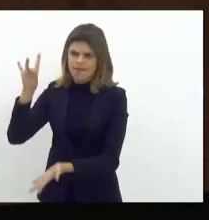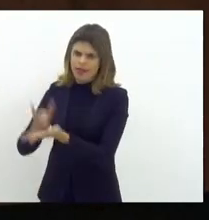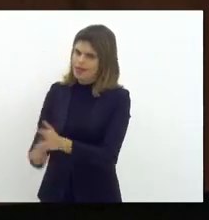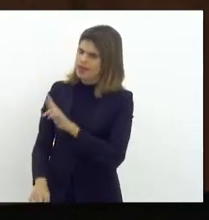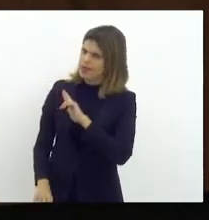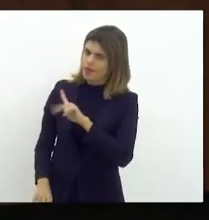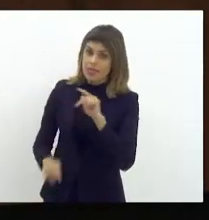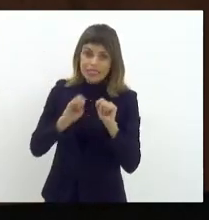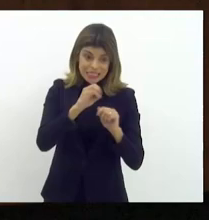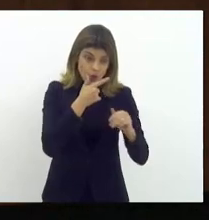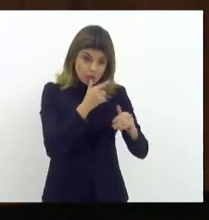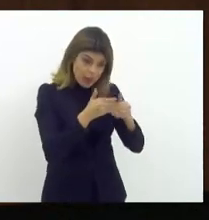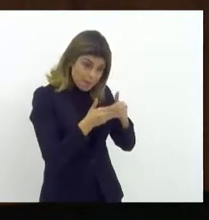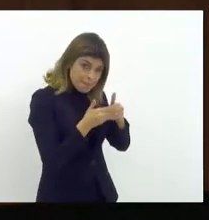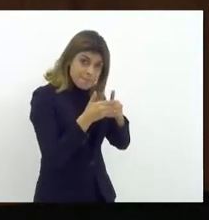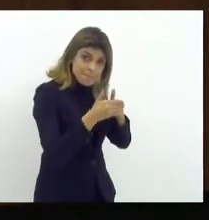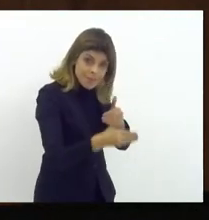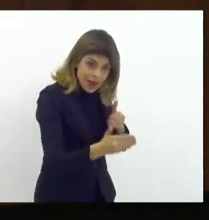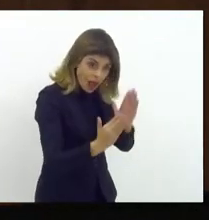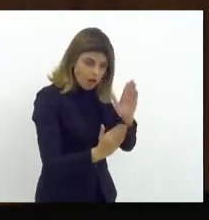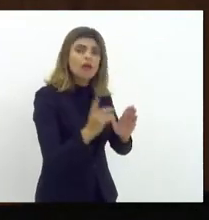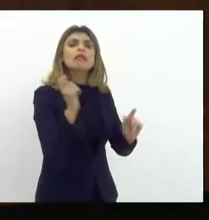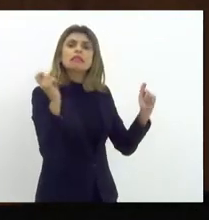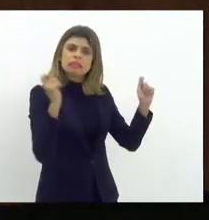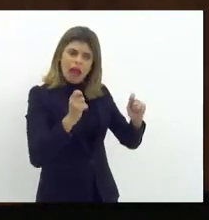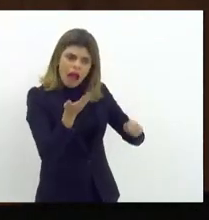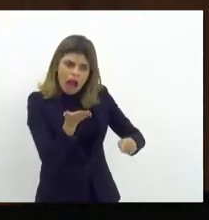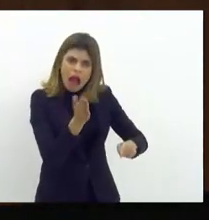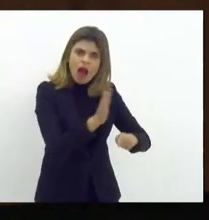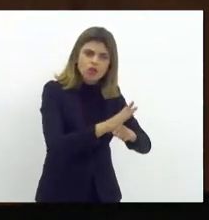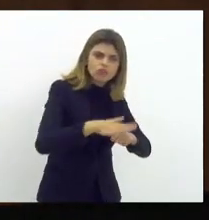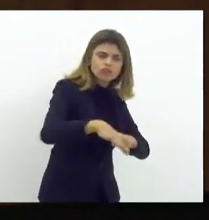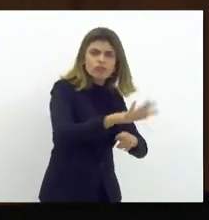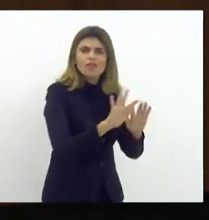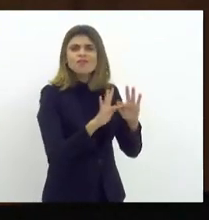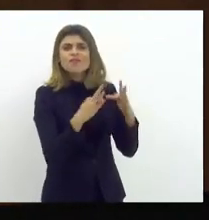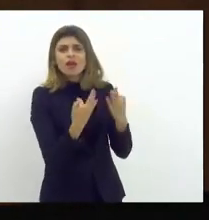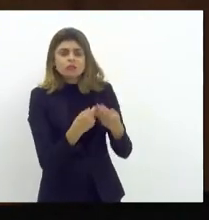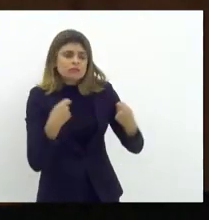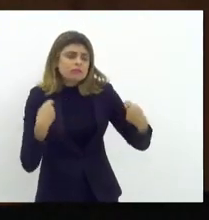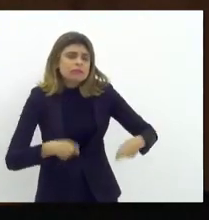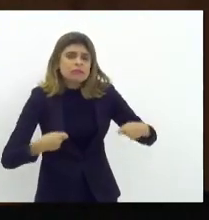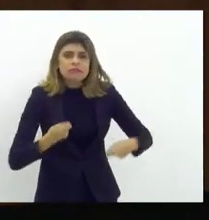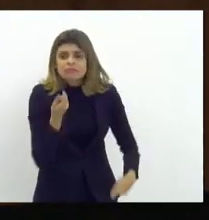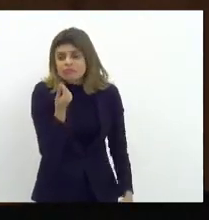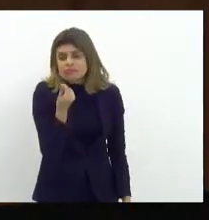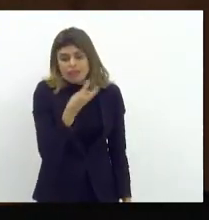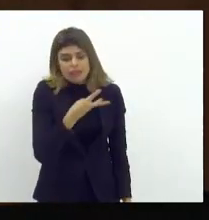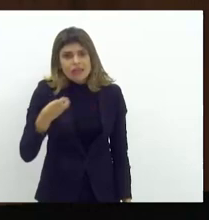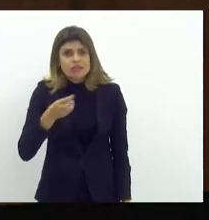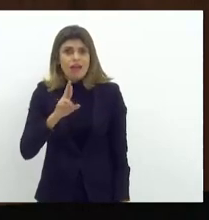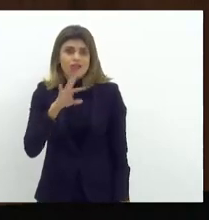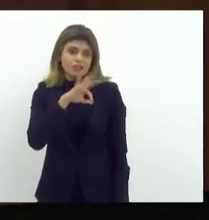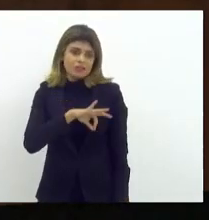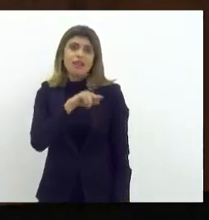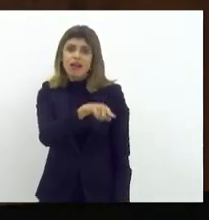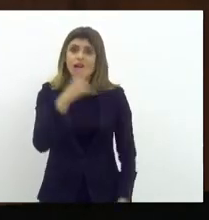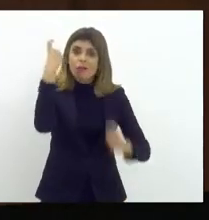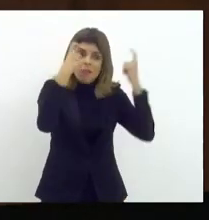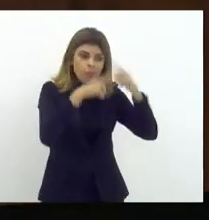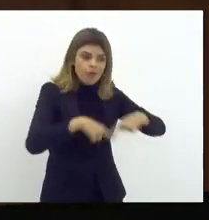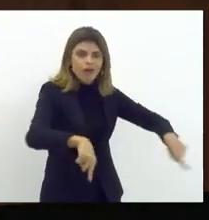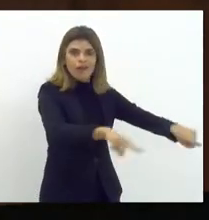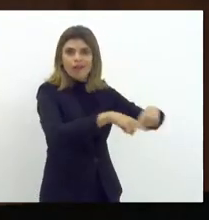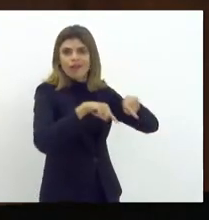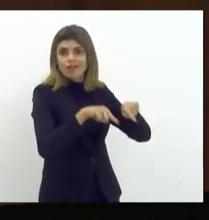se você estende o programa você atende a necessidade daquelas famílias que estão necessitando neste momento é com esses que nós temos uma preocupação